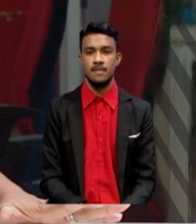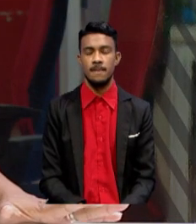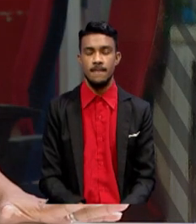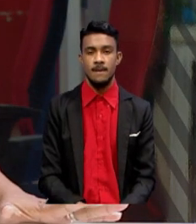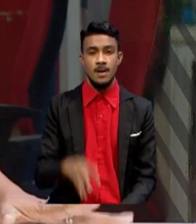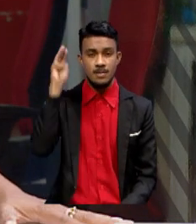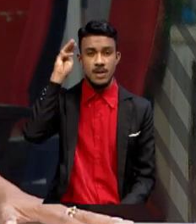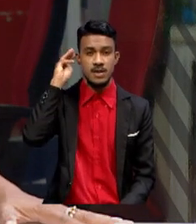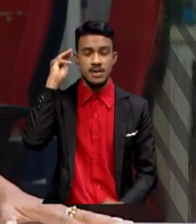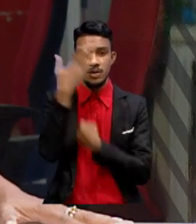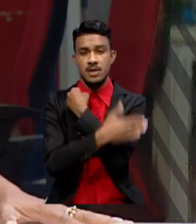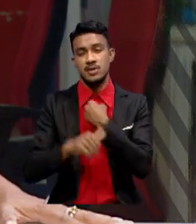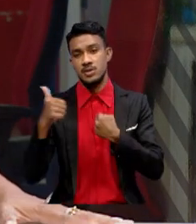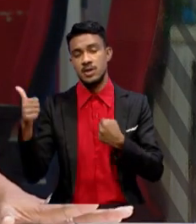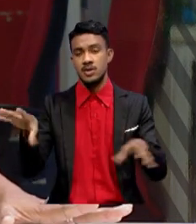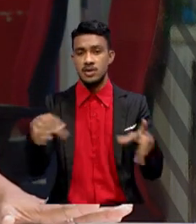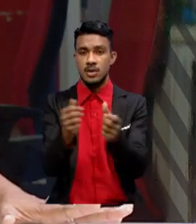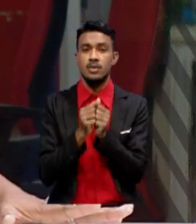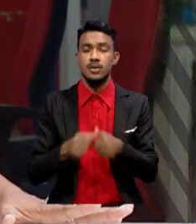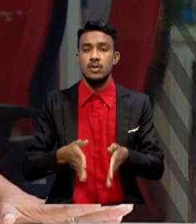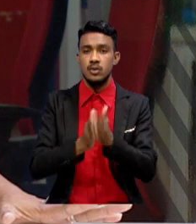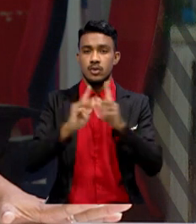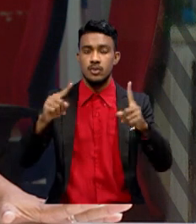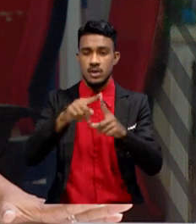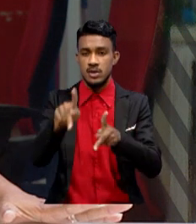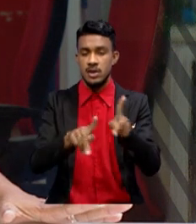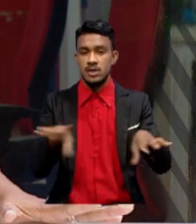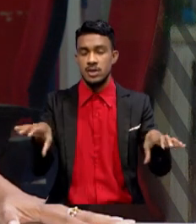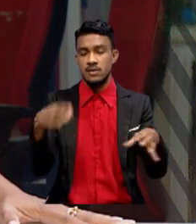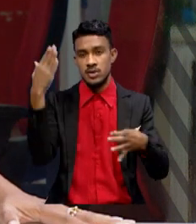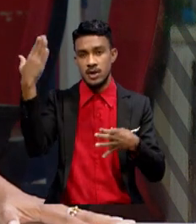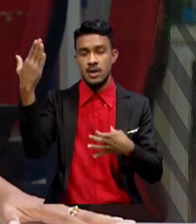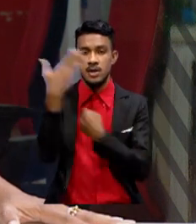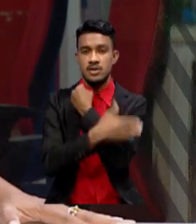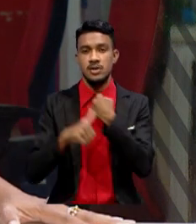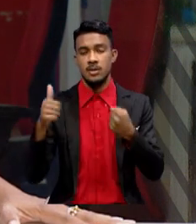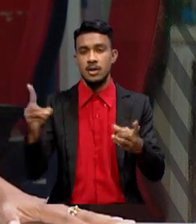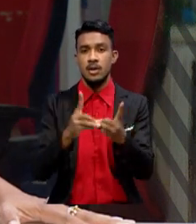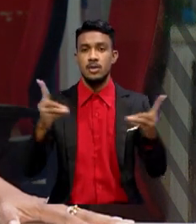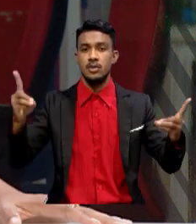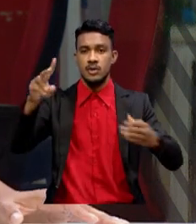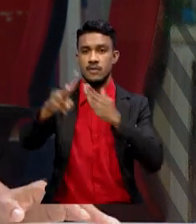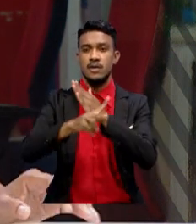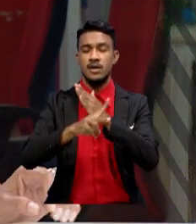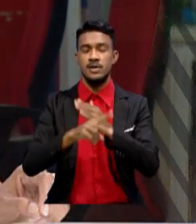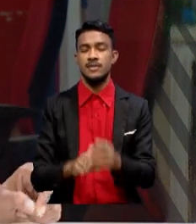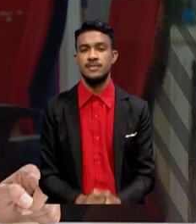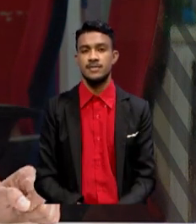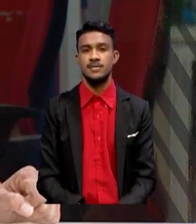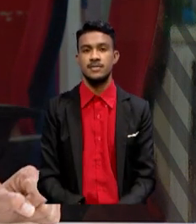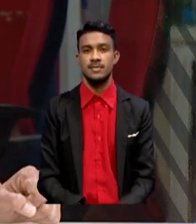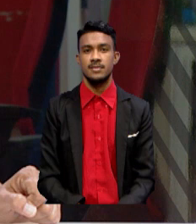Ministro de Negócios Estrangeiros na Cooperação, russo para trabalhador estrangeiro, atuador CAN, russo e violência.